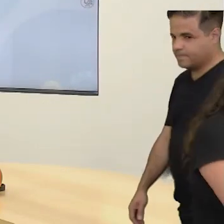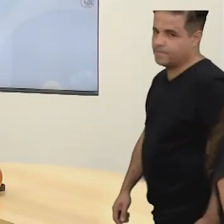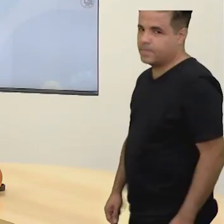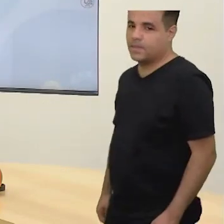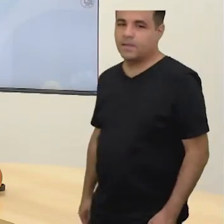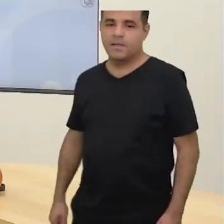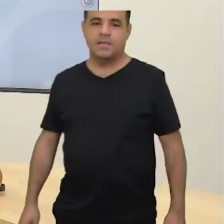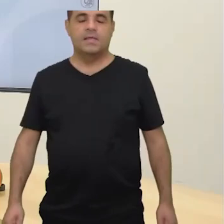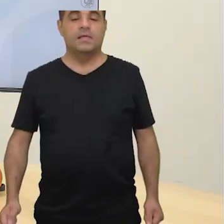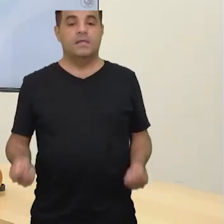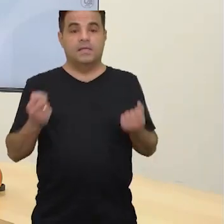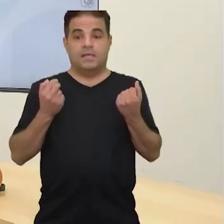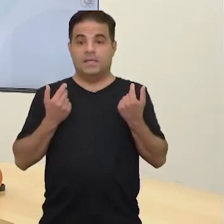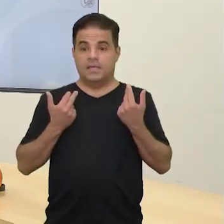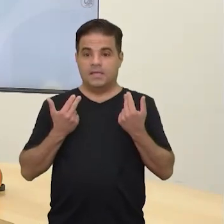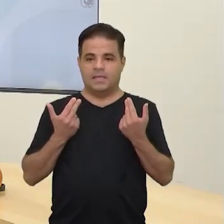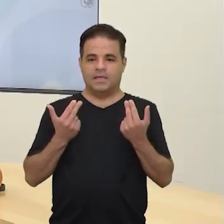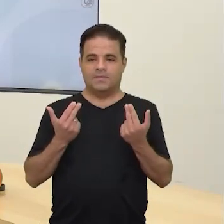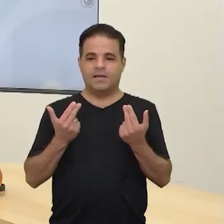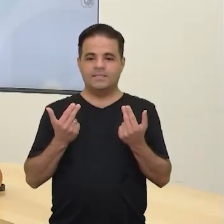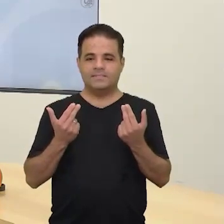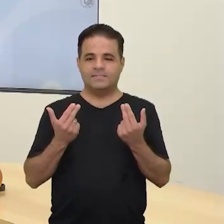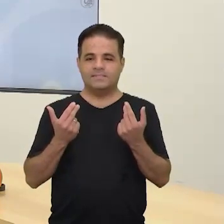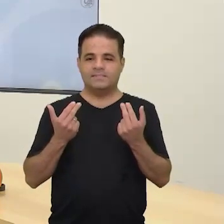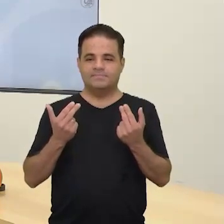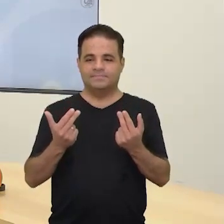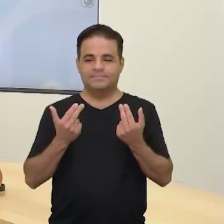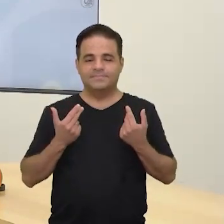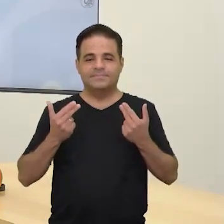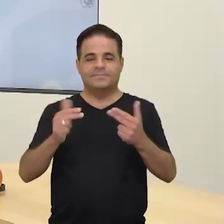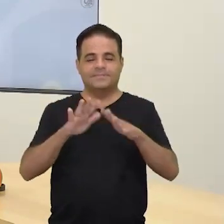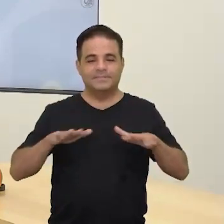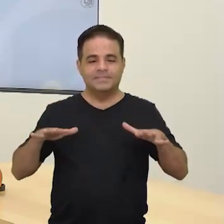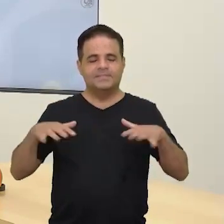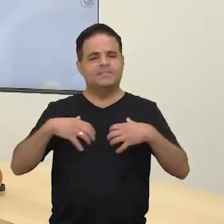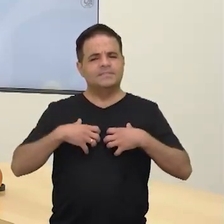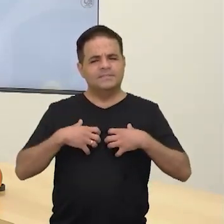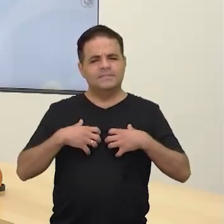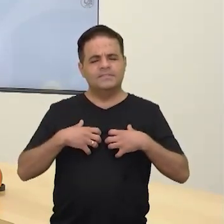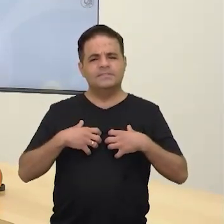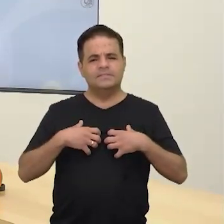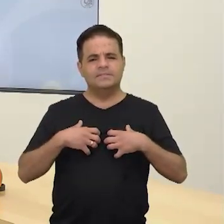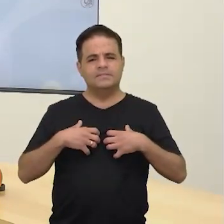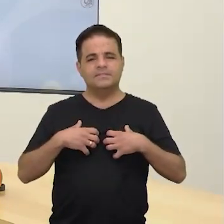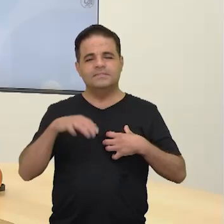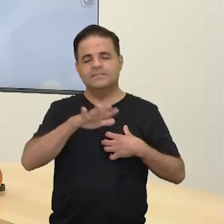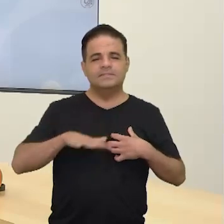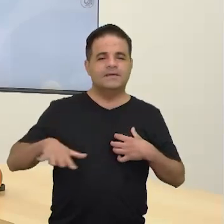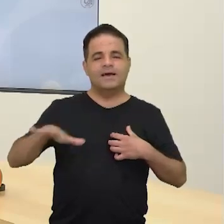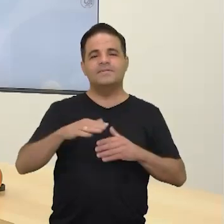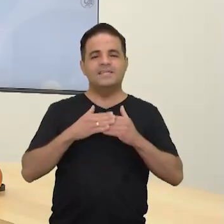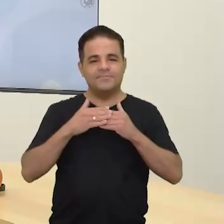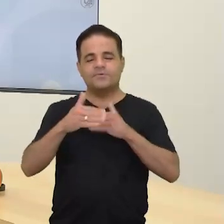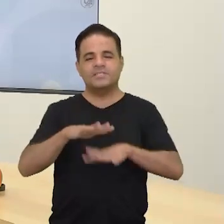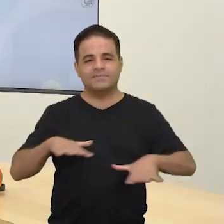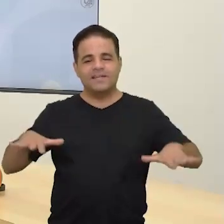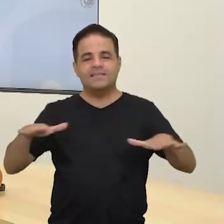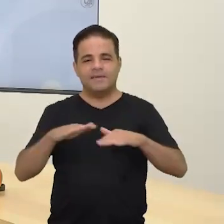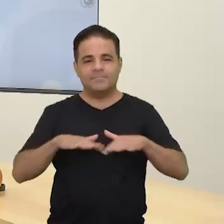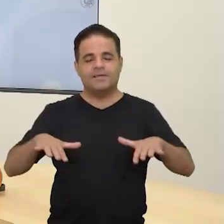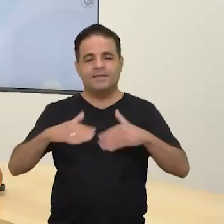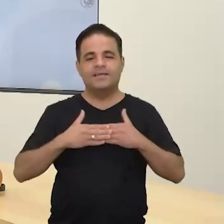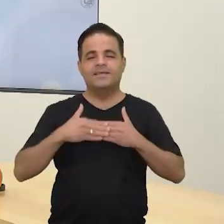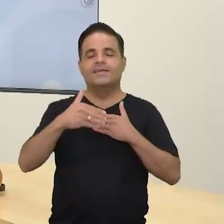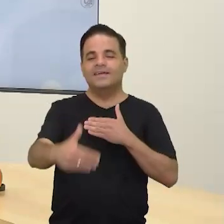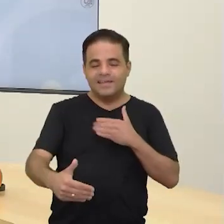Sinais iguais, repulsão. E aí os cientistas perguntaram, se o próton está né, tendo